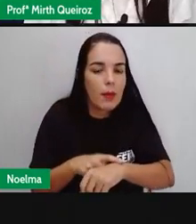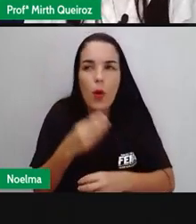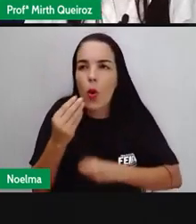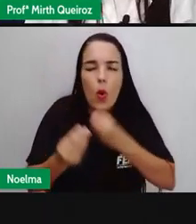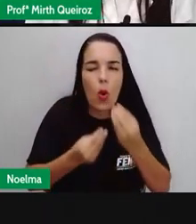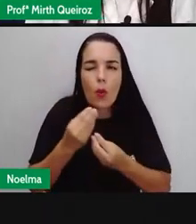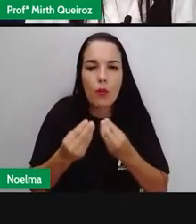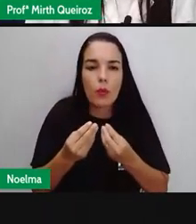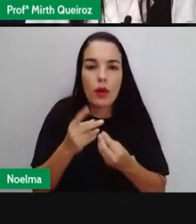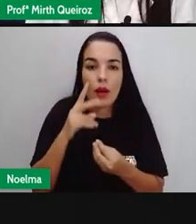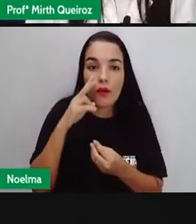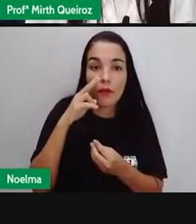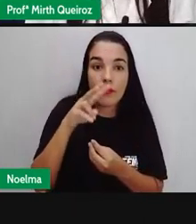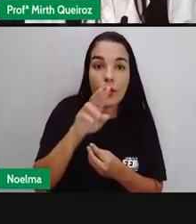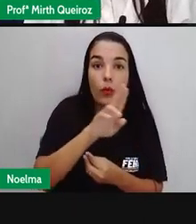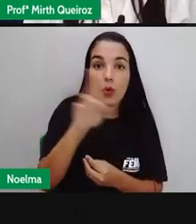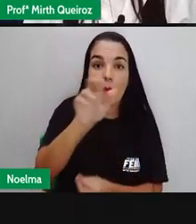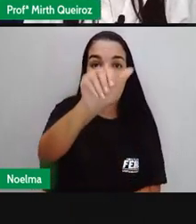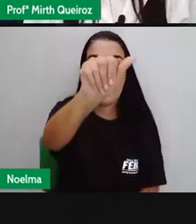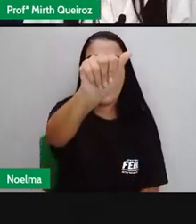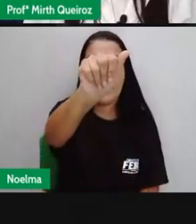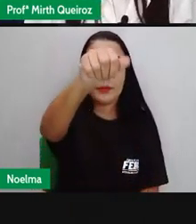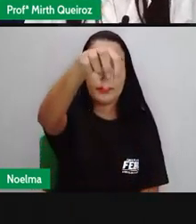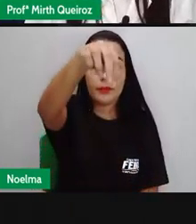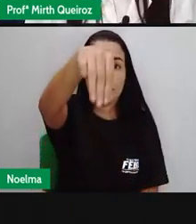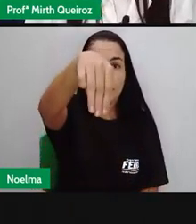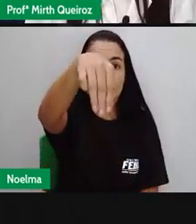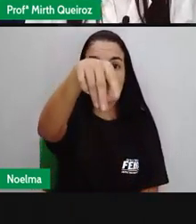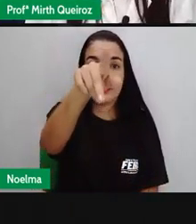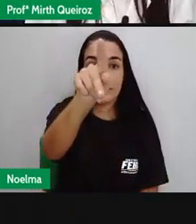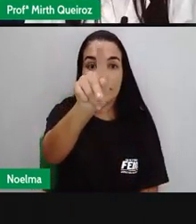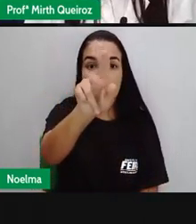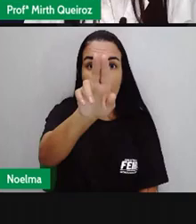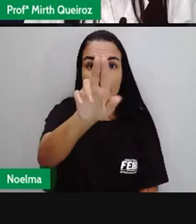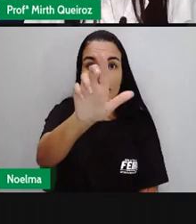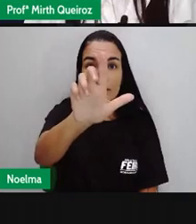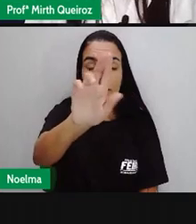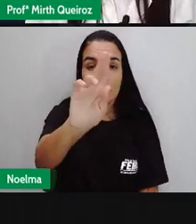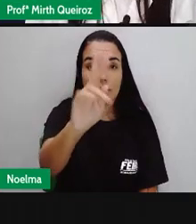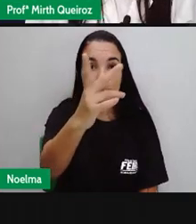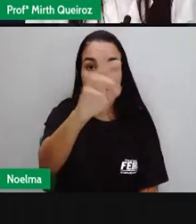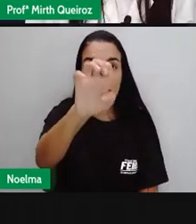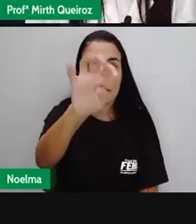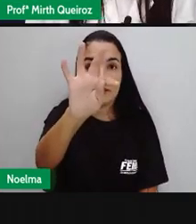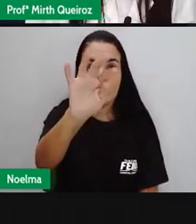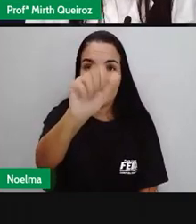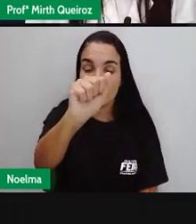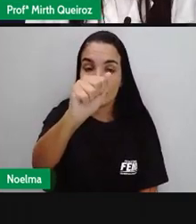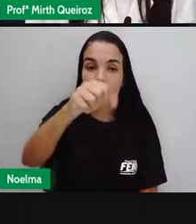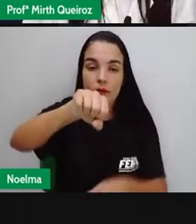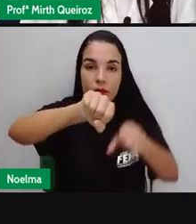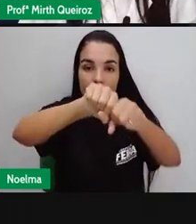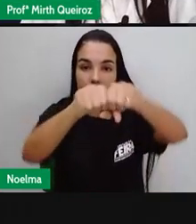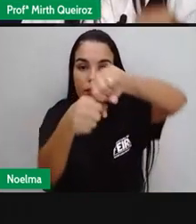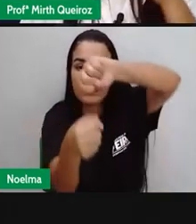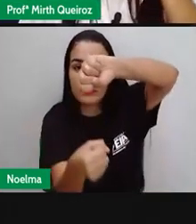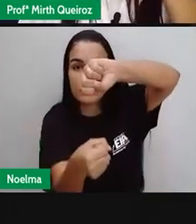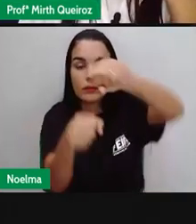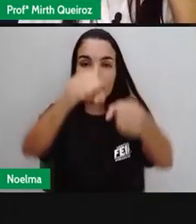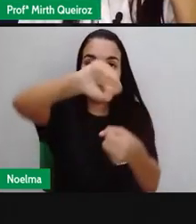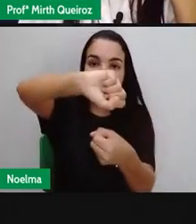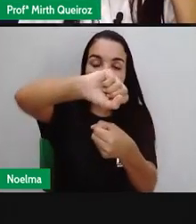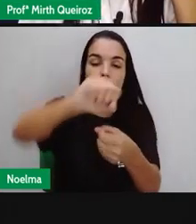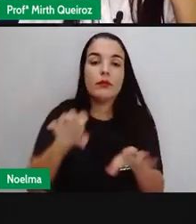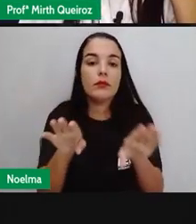tempo Nós temos a ampulheita A clepsidra O relógio de pêndulo E a própria